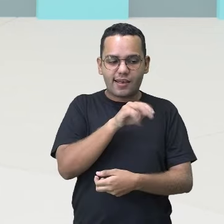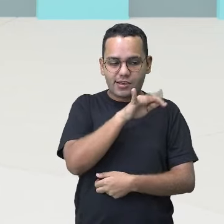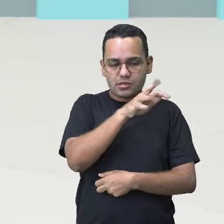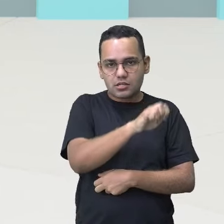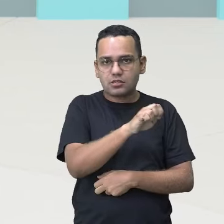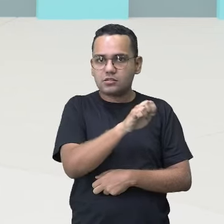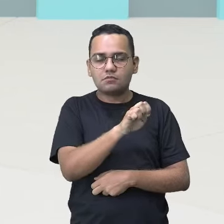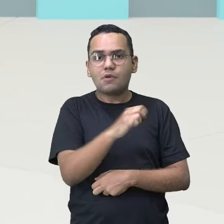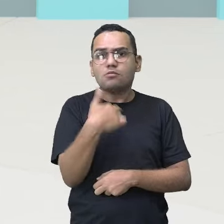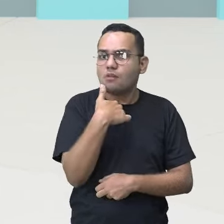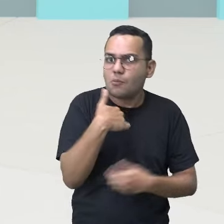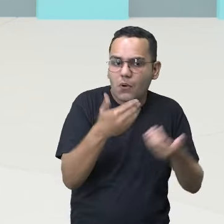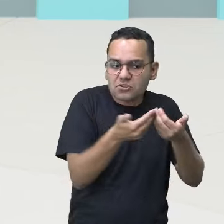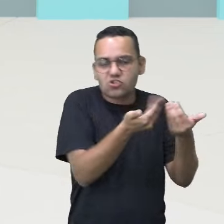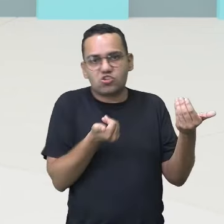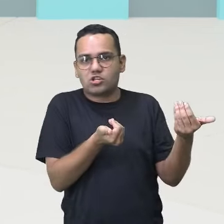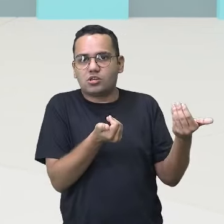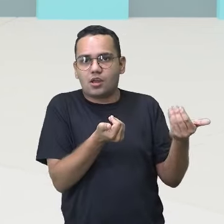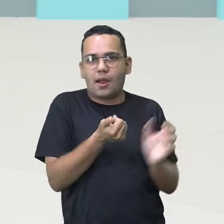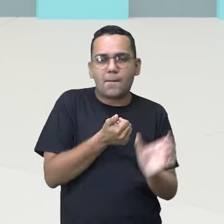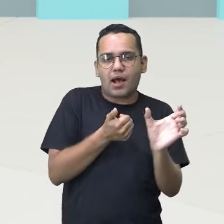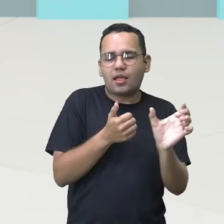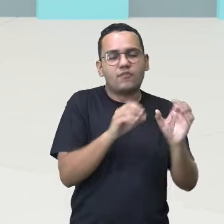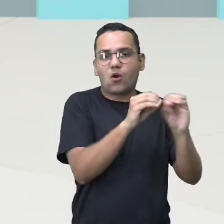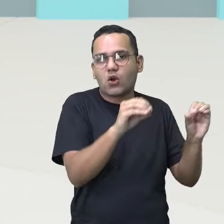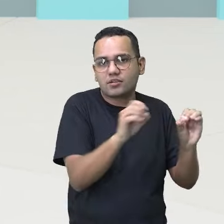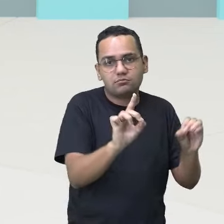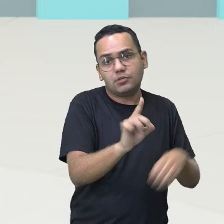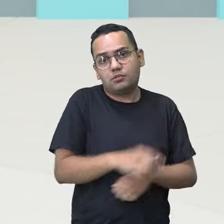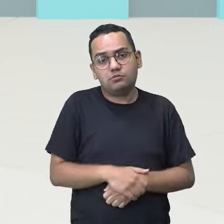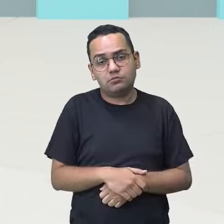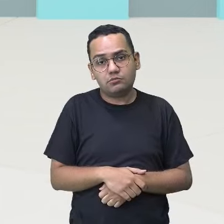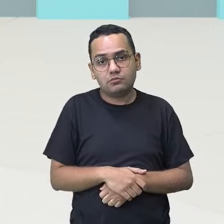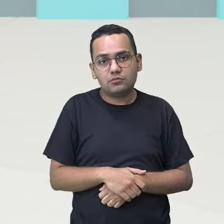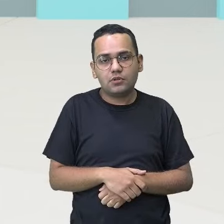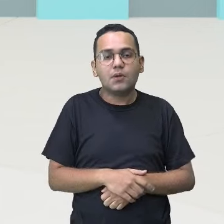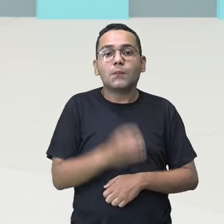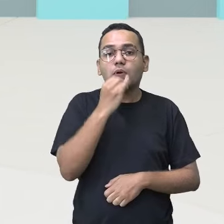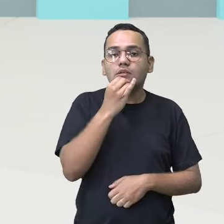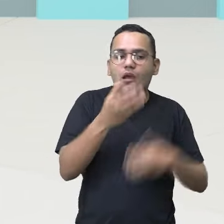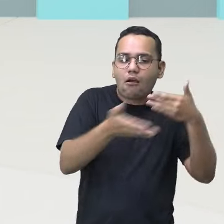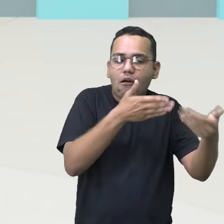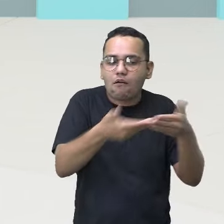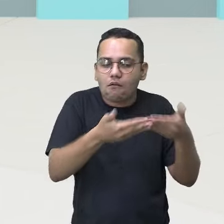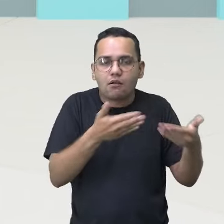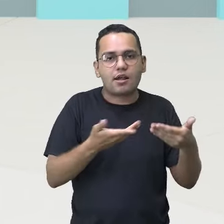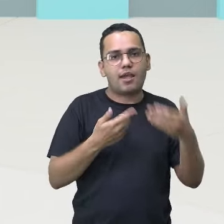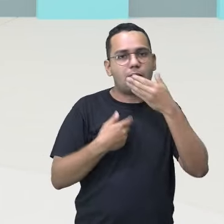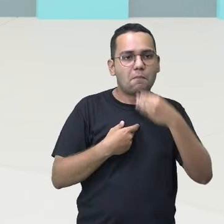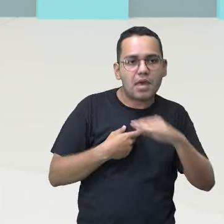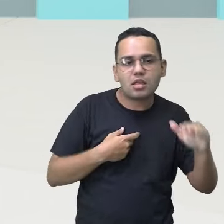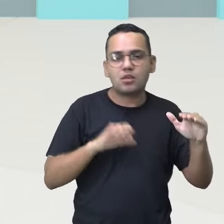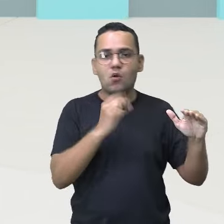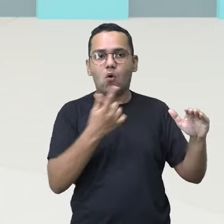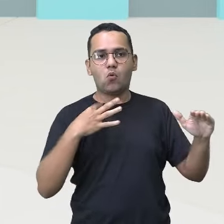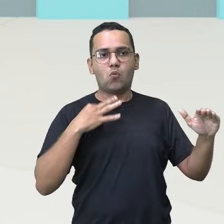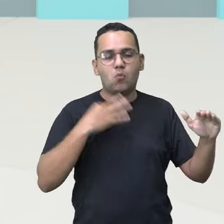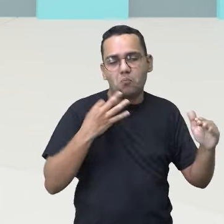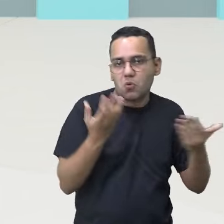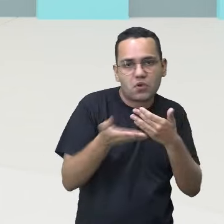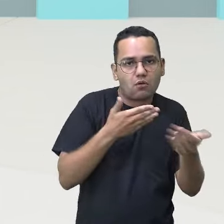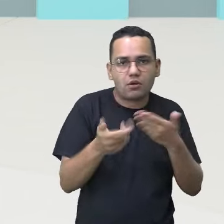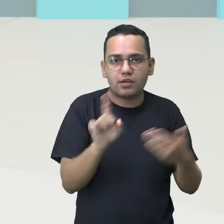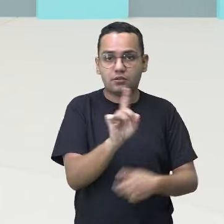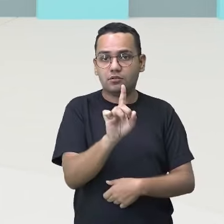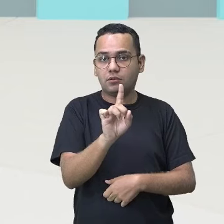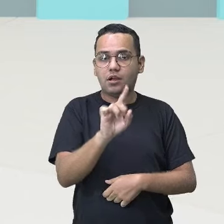apagar oração subordinada ela tem que estar lá dizendo olha não é qualquer menino não é qualquer blusa é este aqui ou